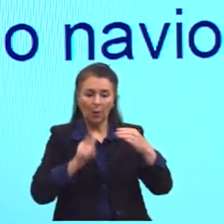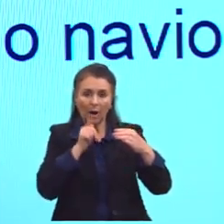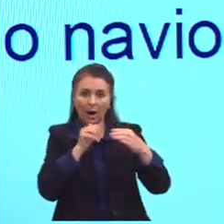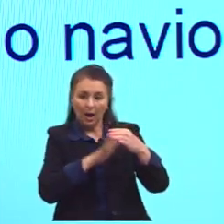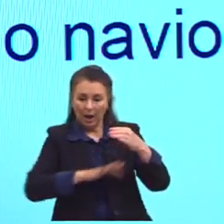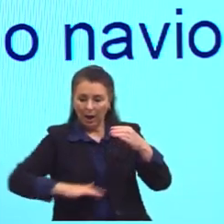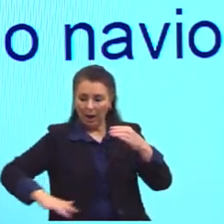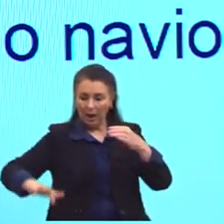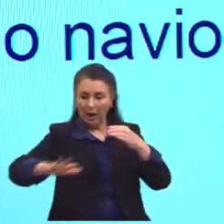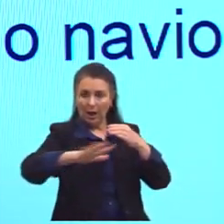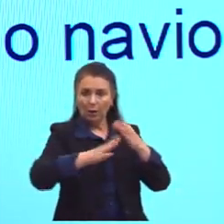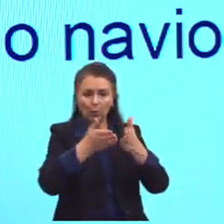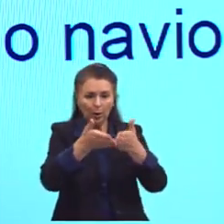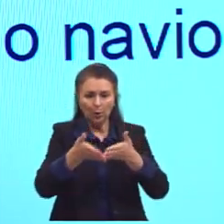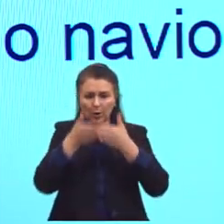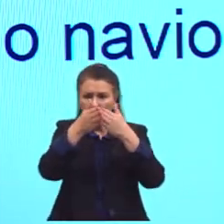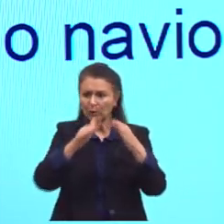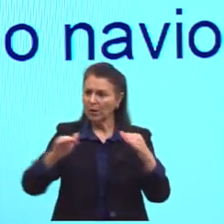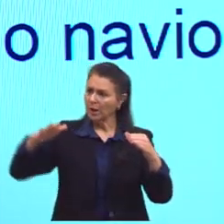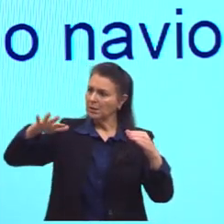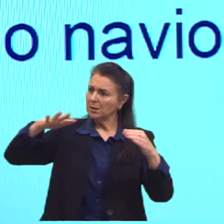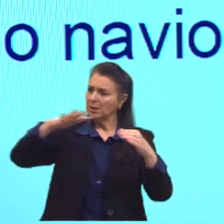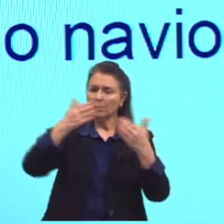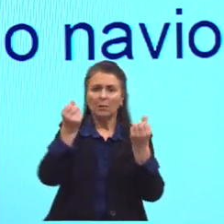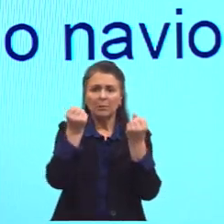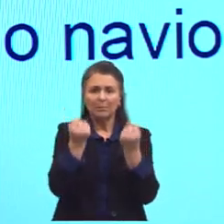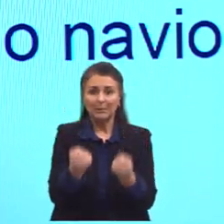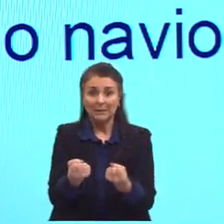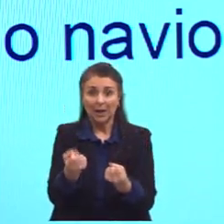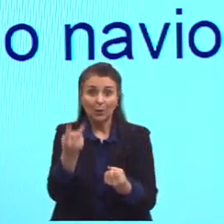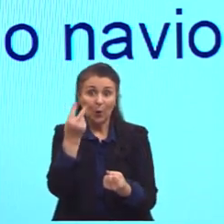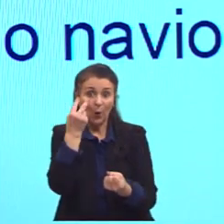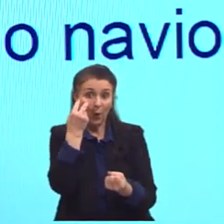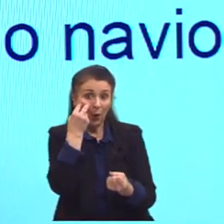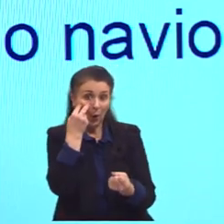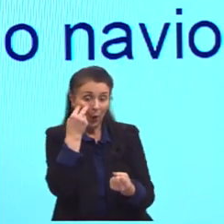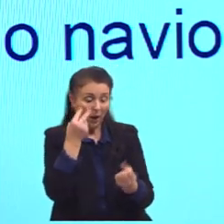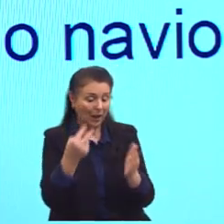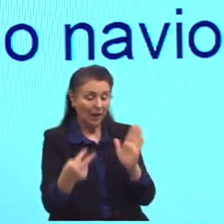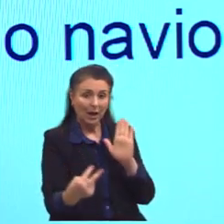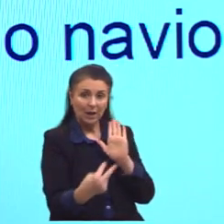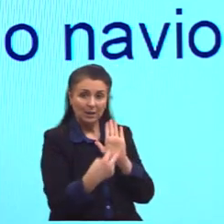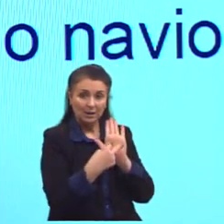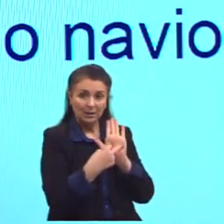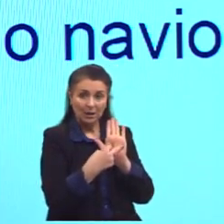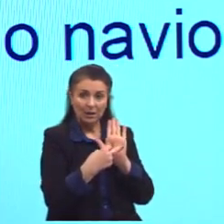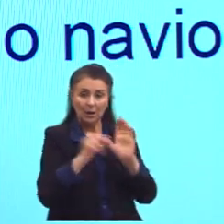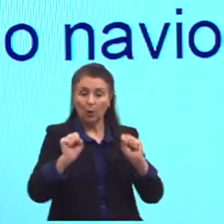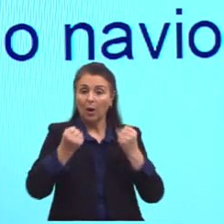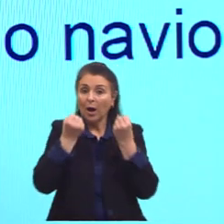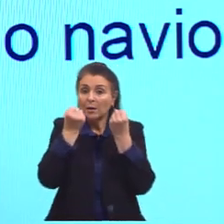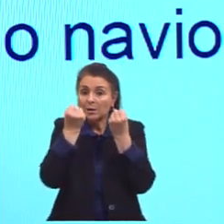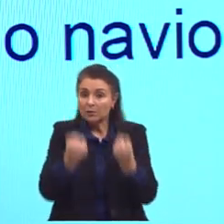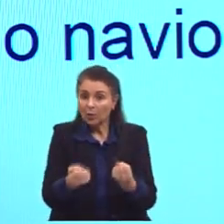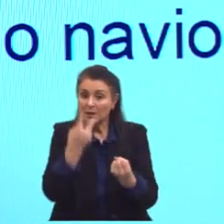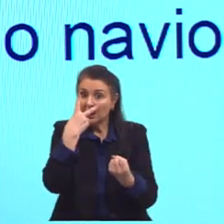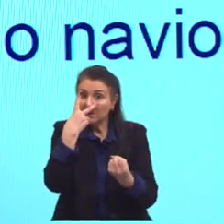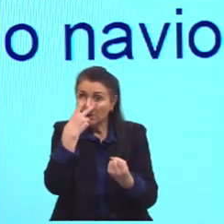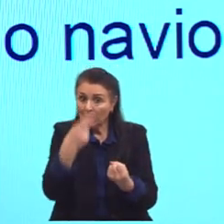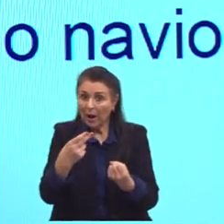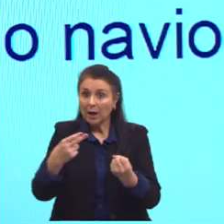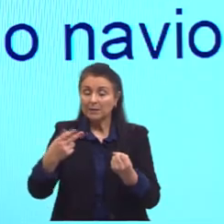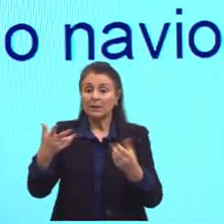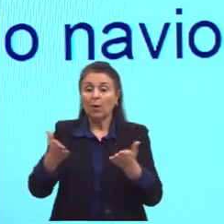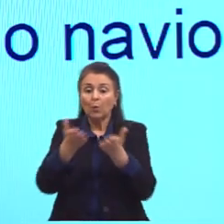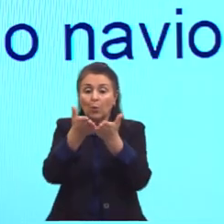vejam que primeira coisa que a gente tem que se atentar é que as forças aqui elas têm que ser iguais para que ele não afunde para que